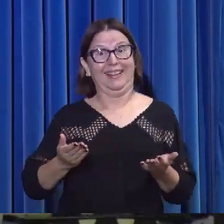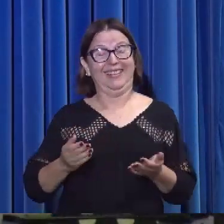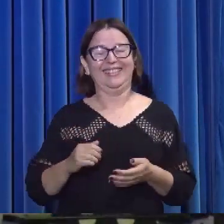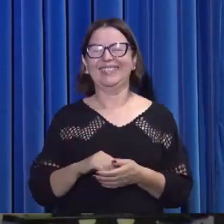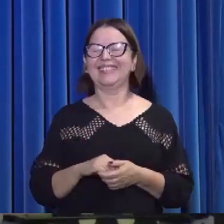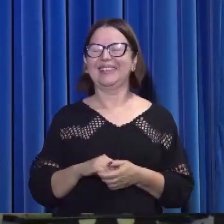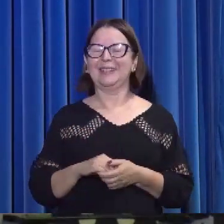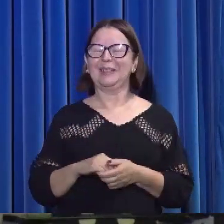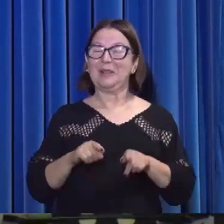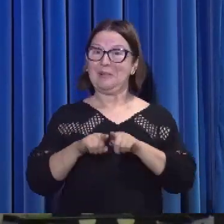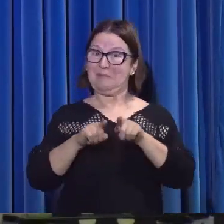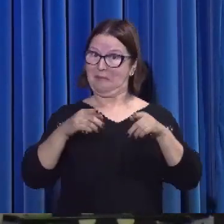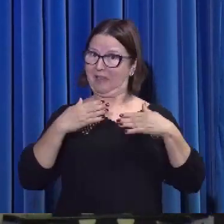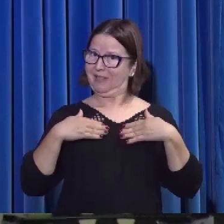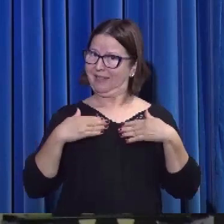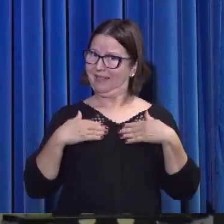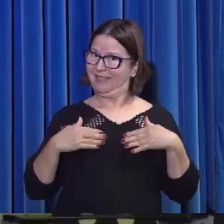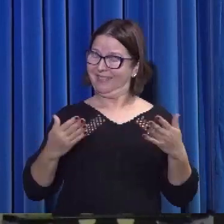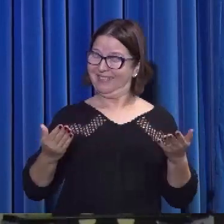Mas fica tranquila com isso.